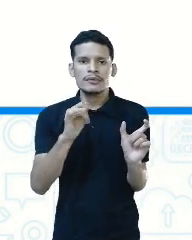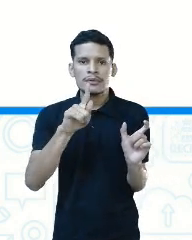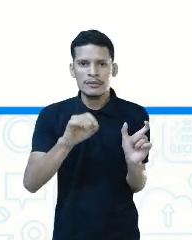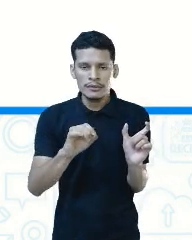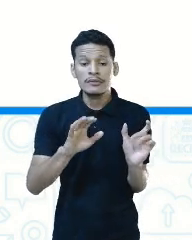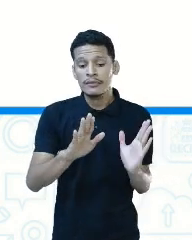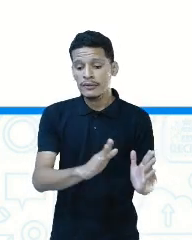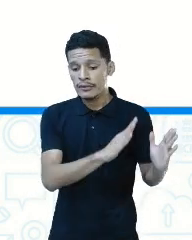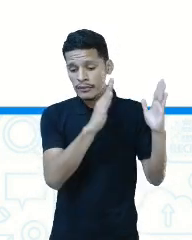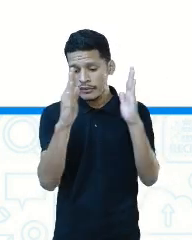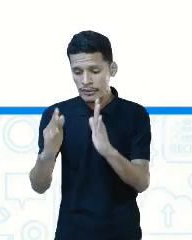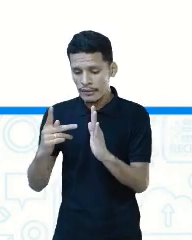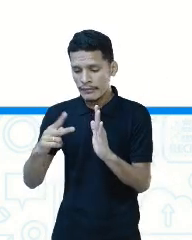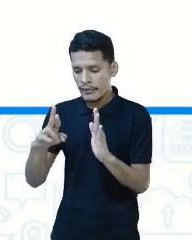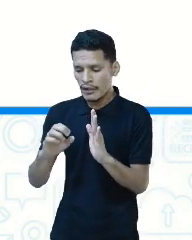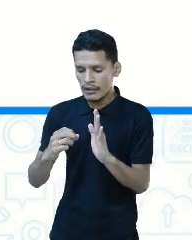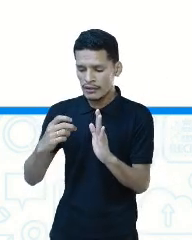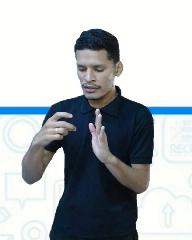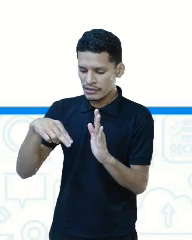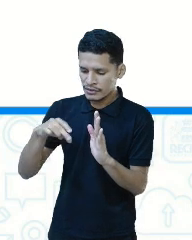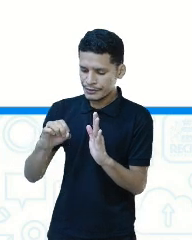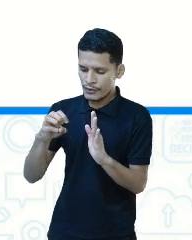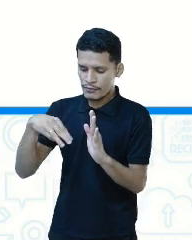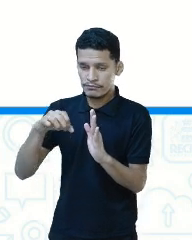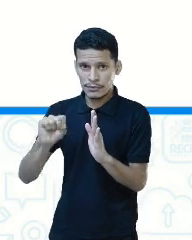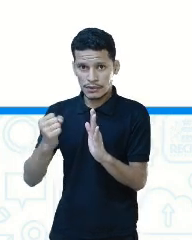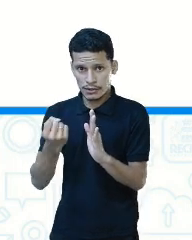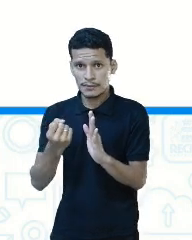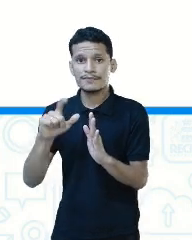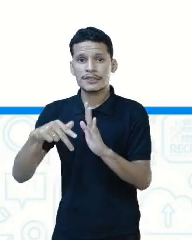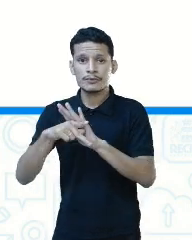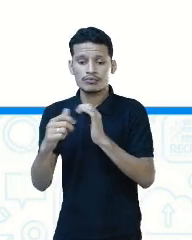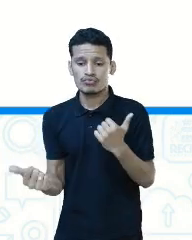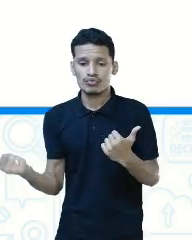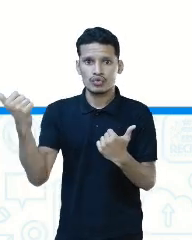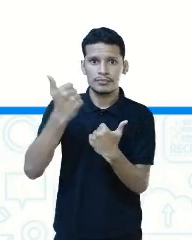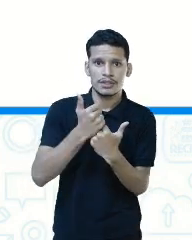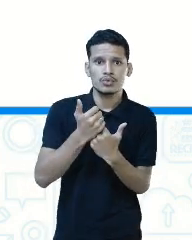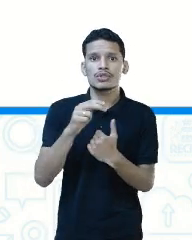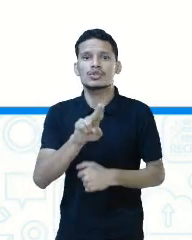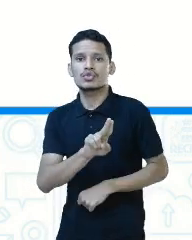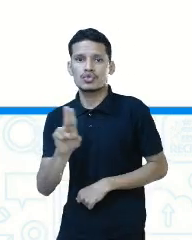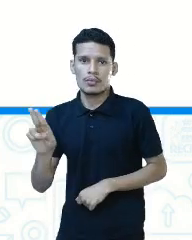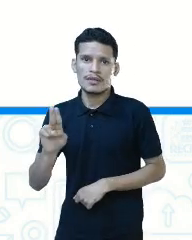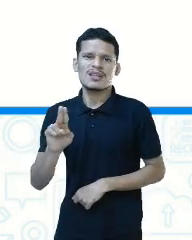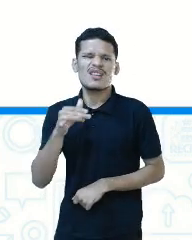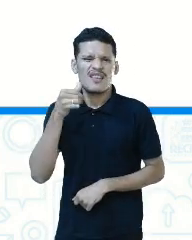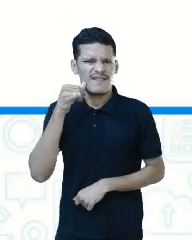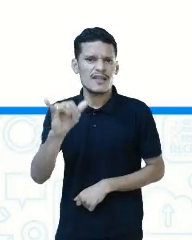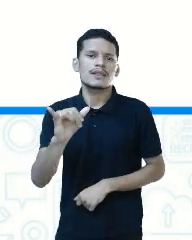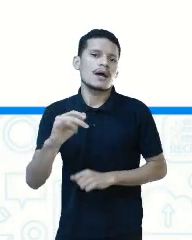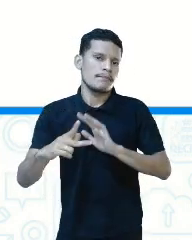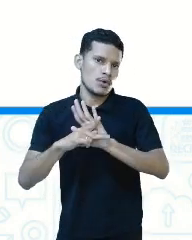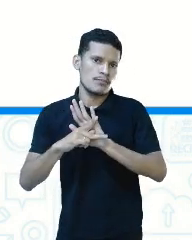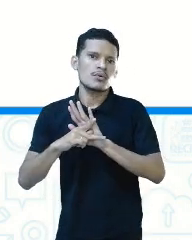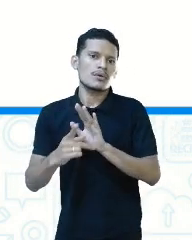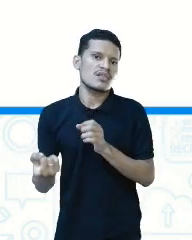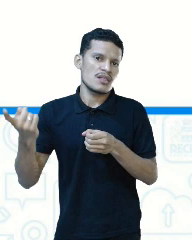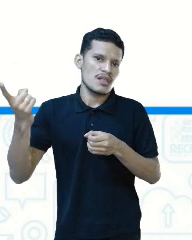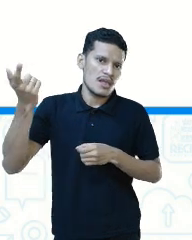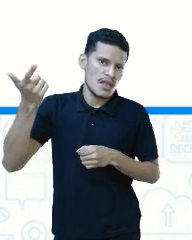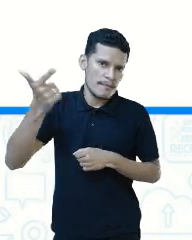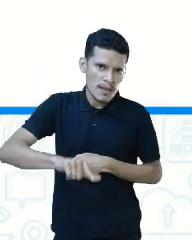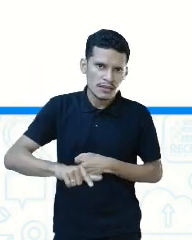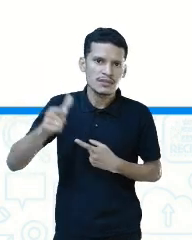são palavras que, no caso, substituem o nome para evitar repetições. Então, nós temos o